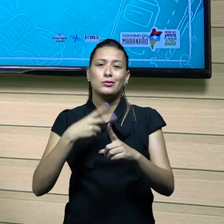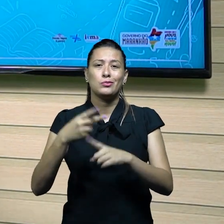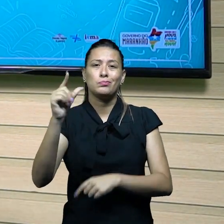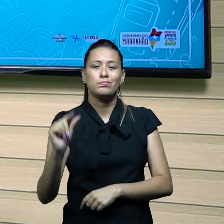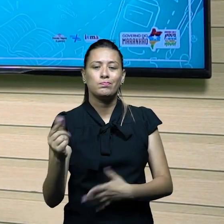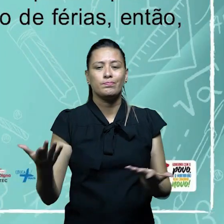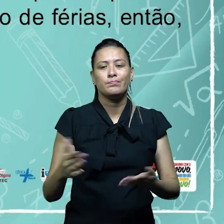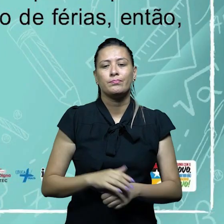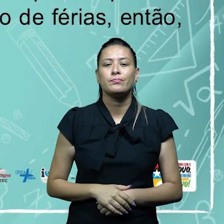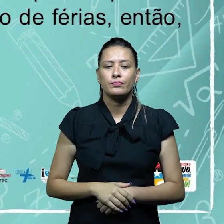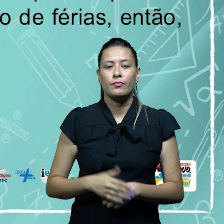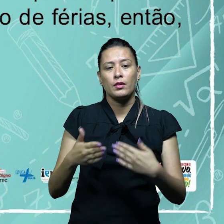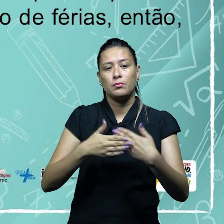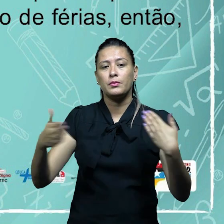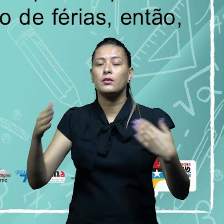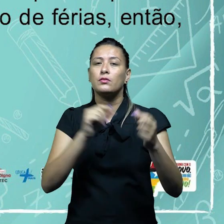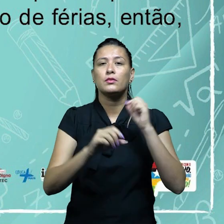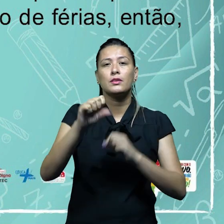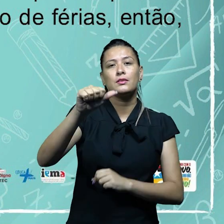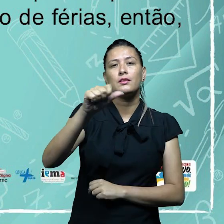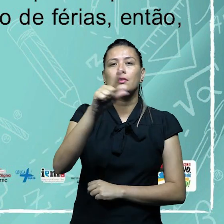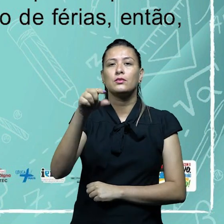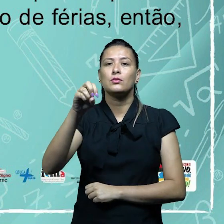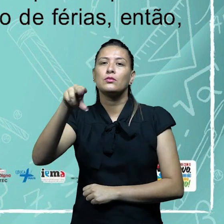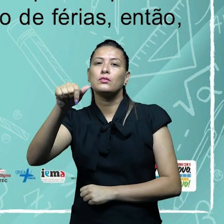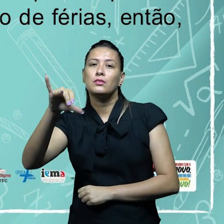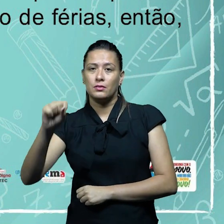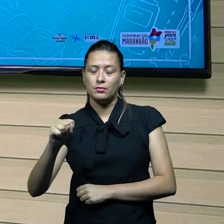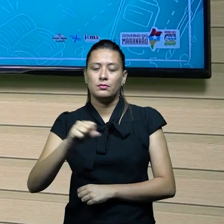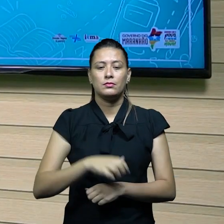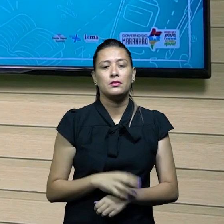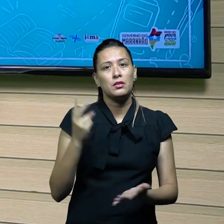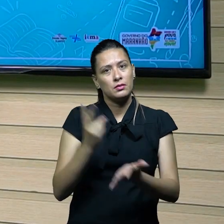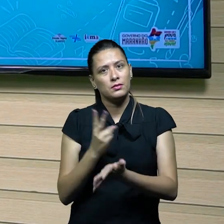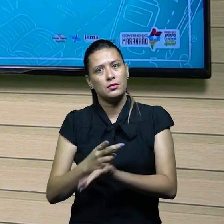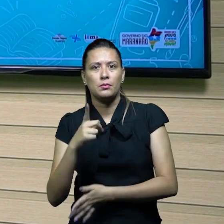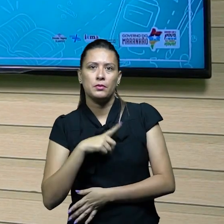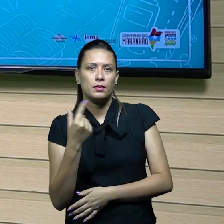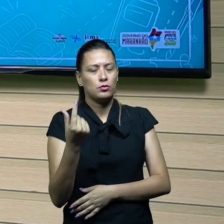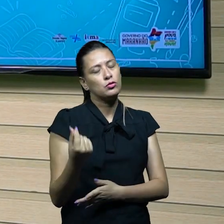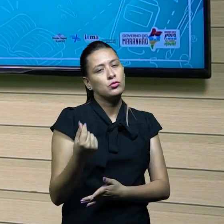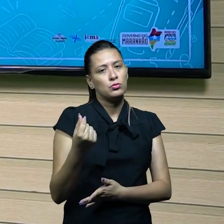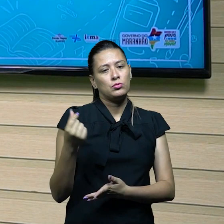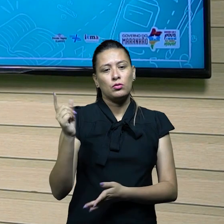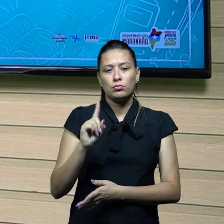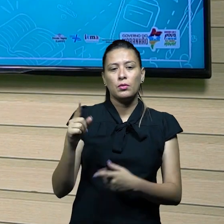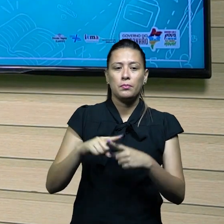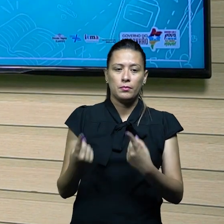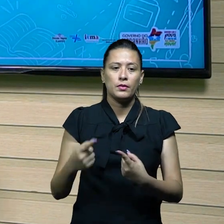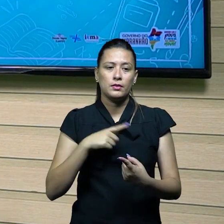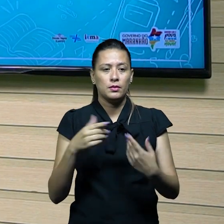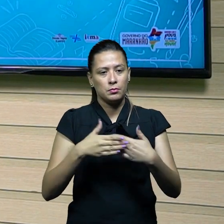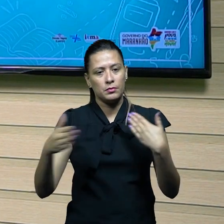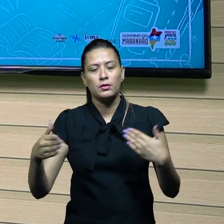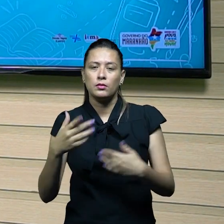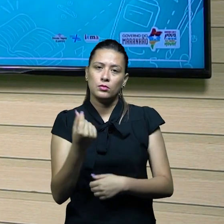lucra menos, ok? Uma vez que Júlia possui poucos clientes em janeiro, e julho. Então ela observa aqui que esse período aqui, a